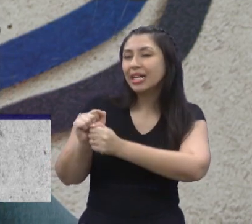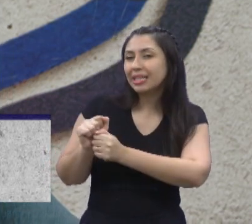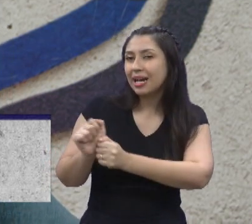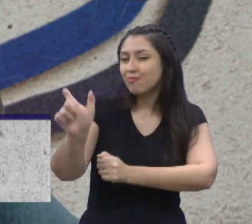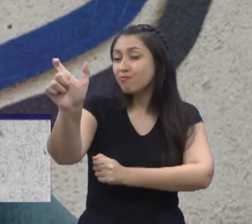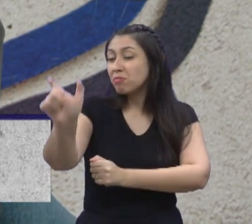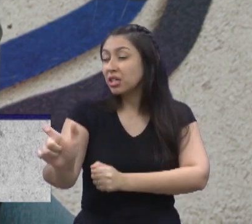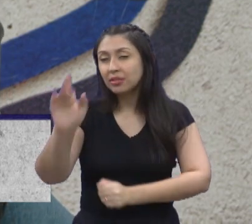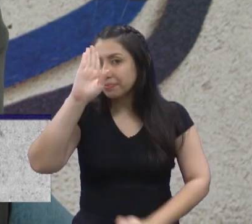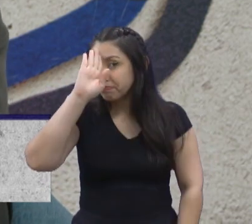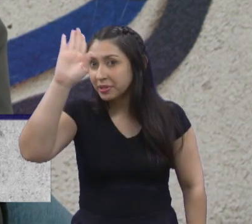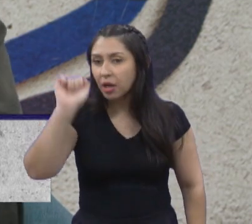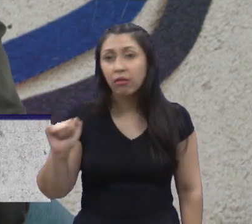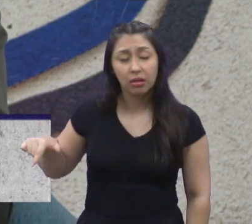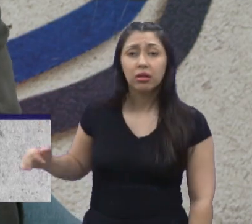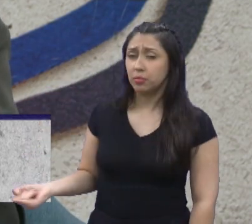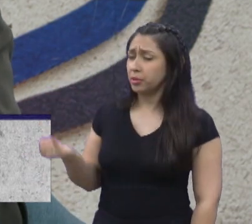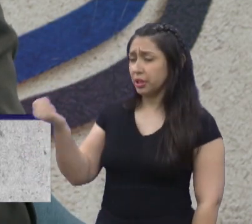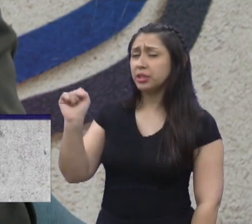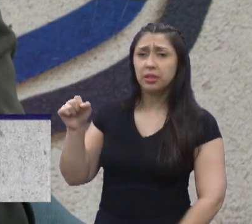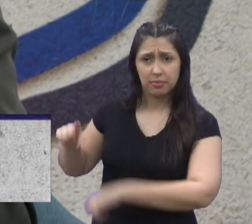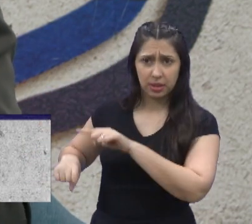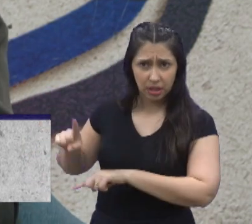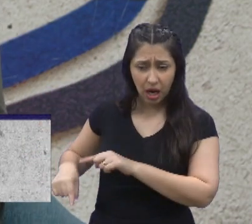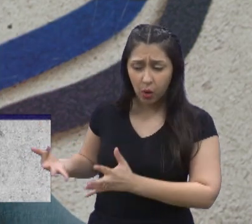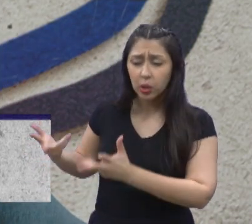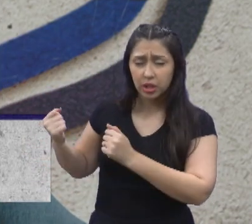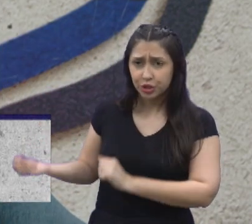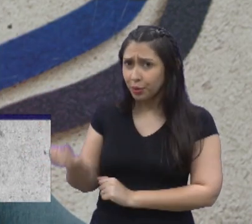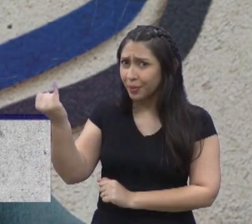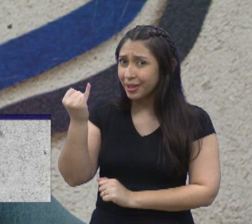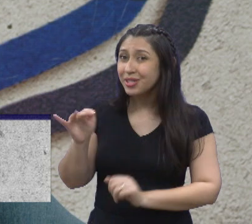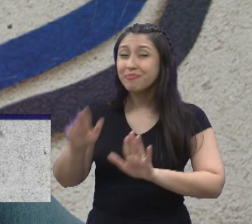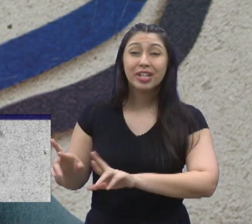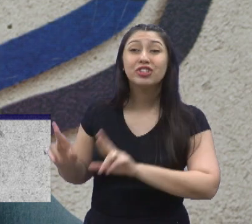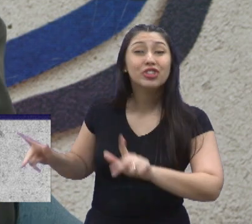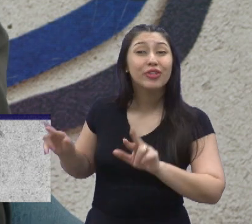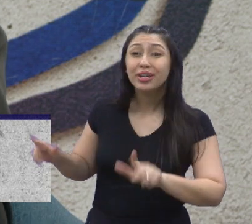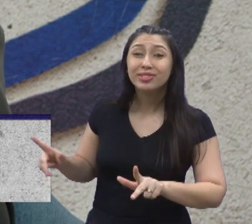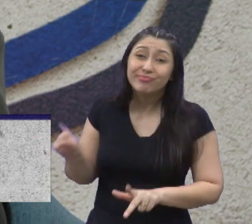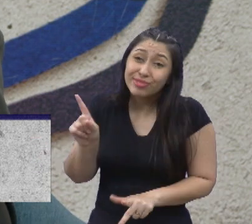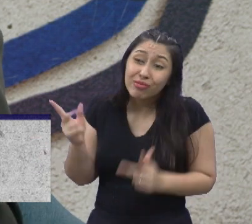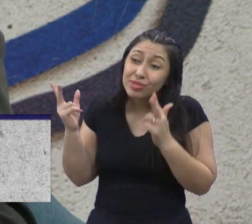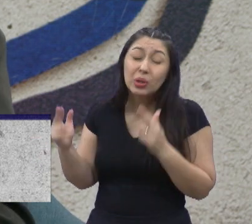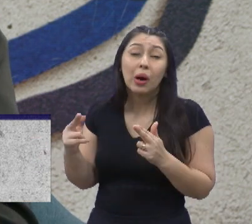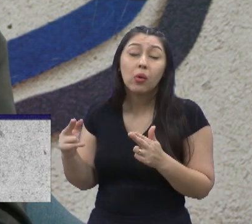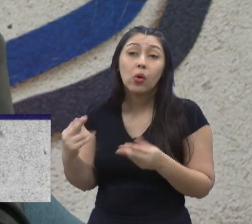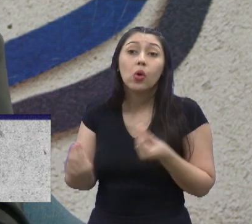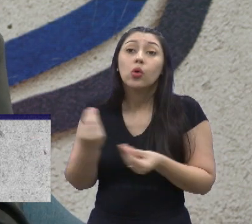O produto, sim, é importante, claro que é. Qualidade, claro que é importante, mas não é diferencial mais. O diferencial é o contato